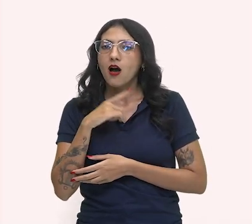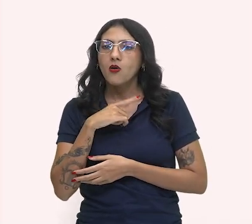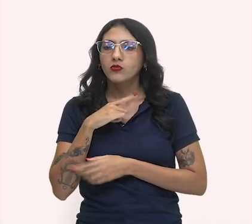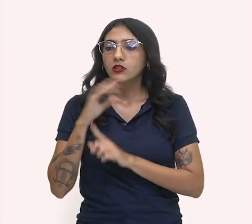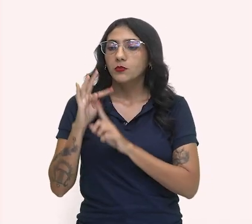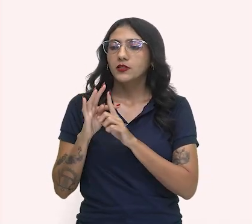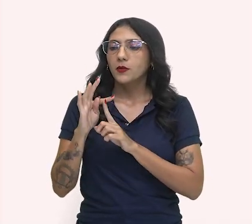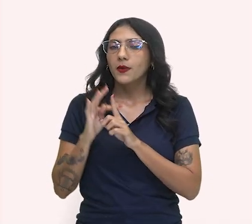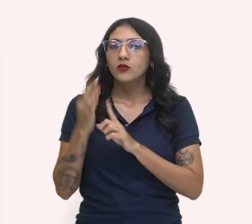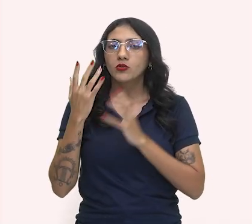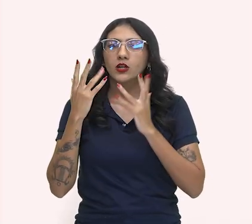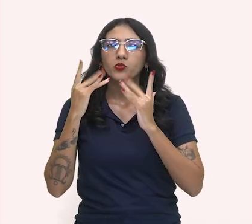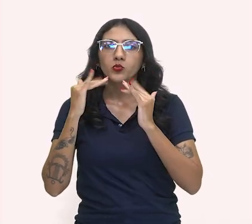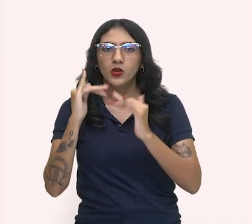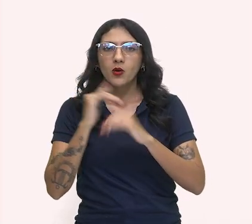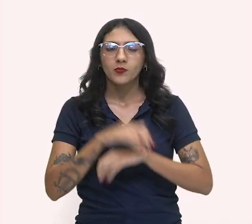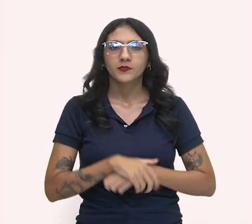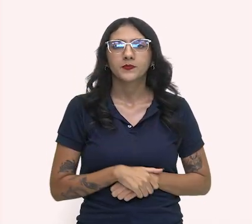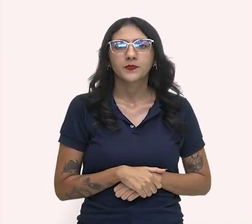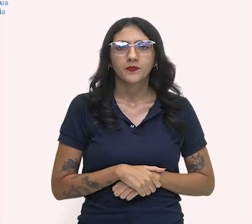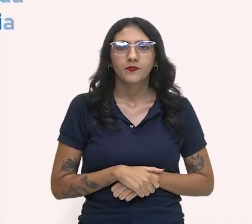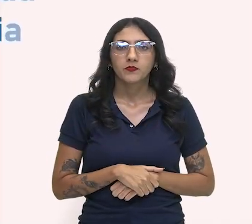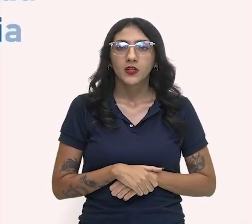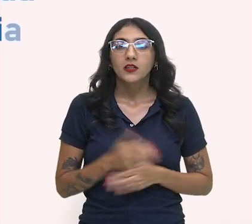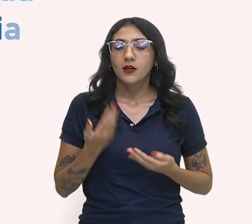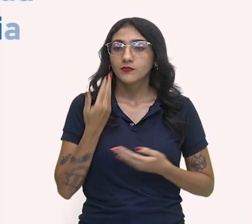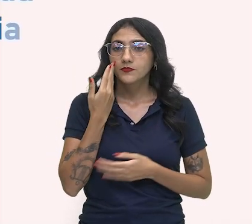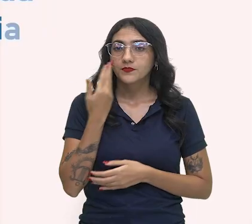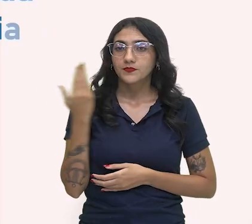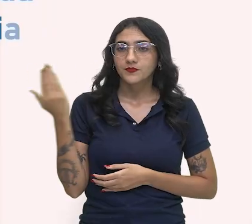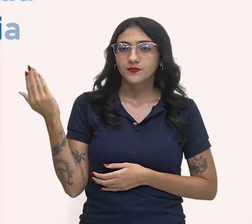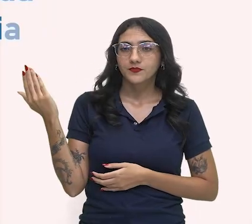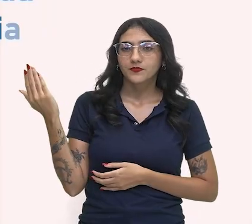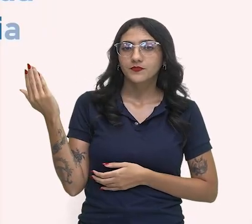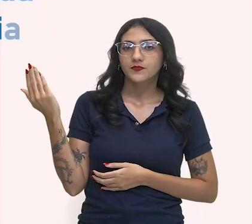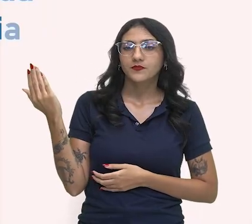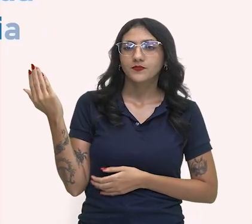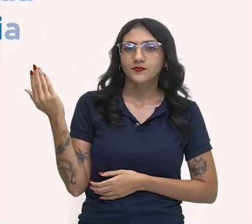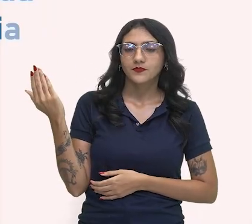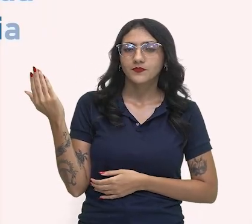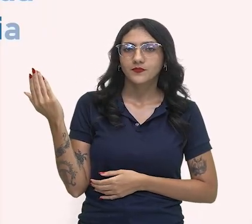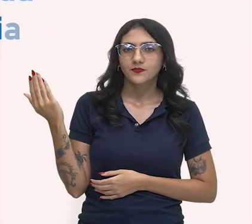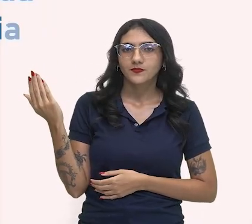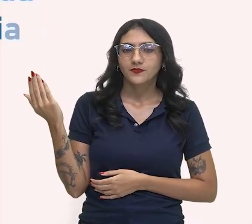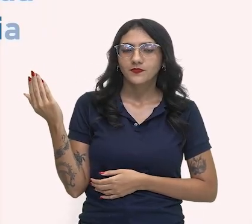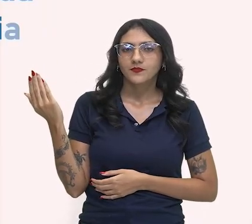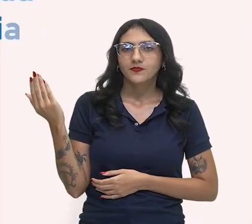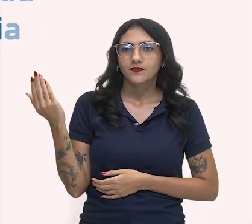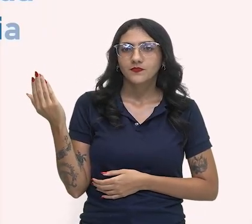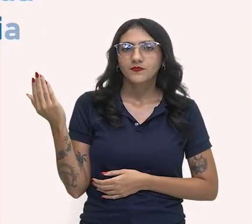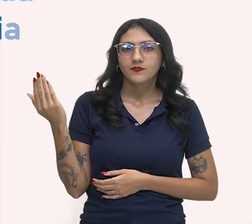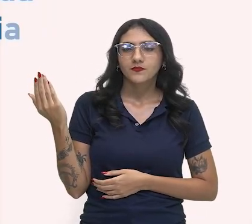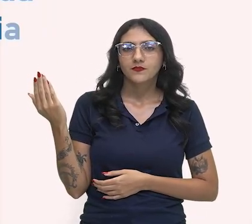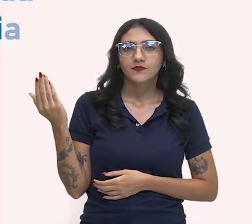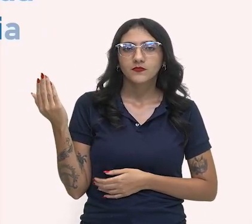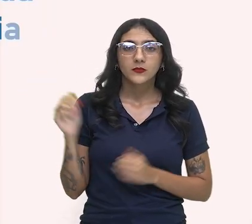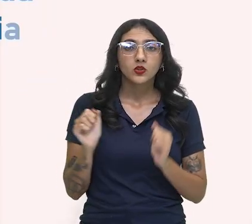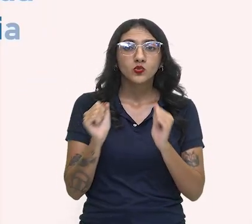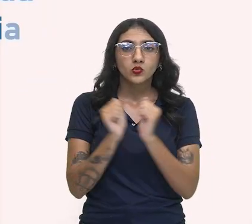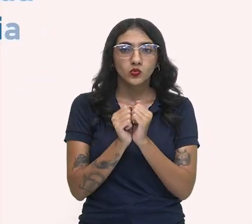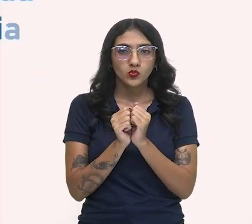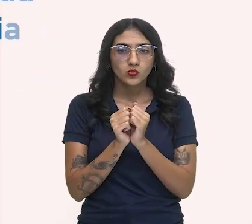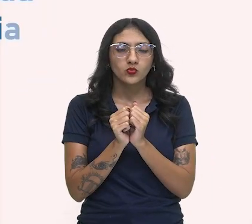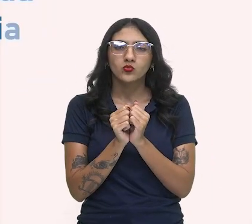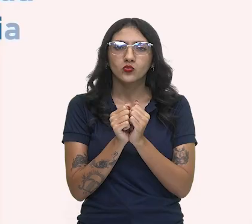está fervendo. E aí você vê, olha, quando eu tenho lá água quente e água fria e eu misturo em um